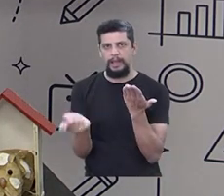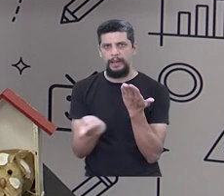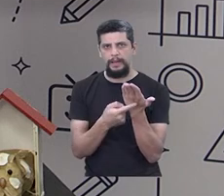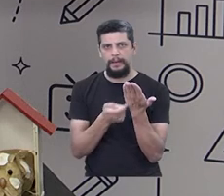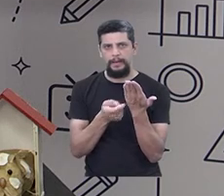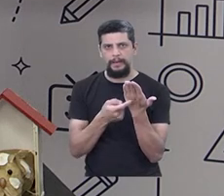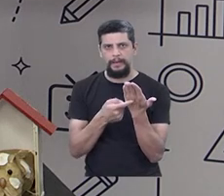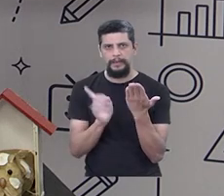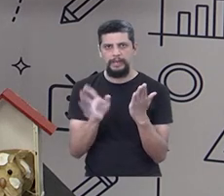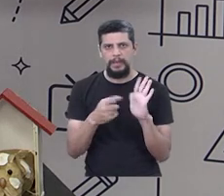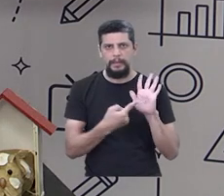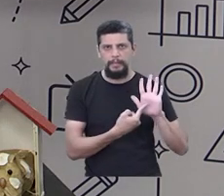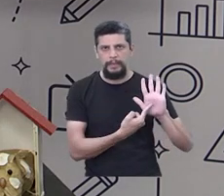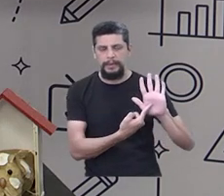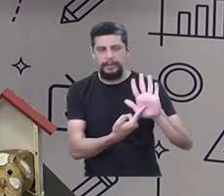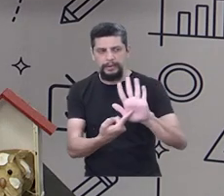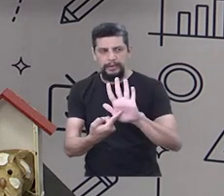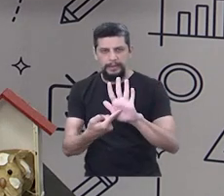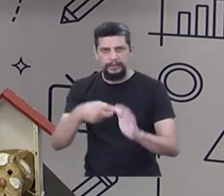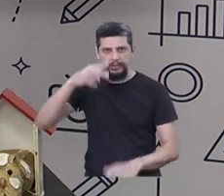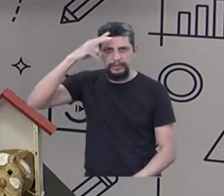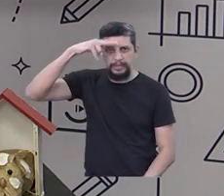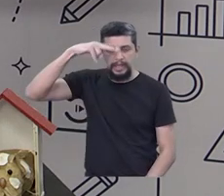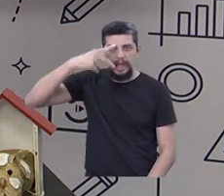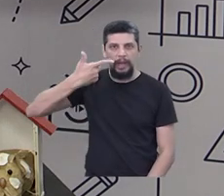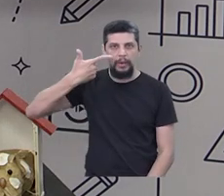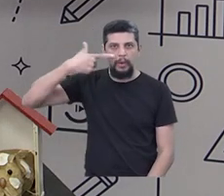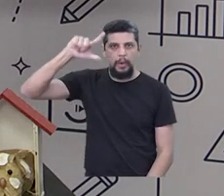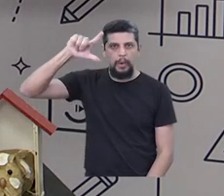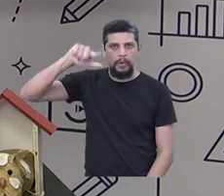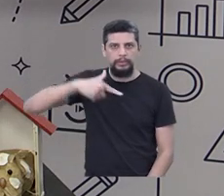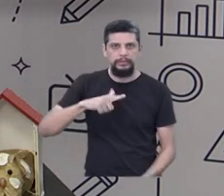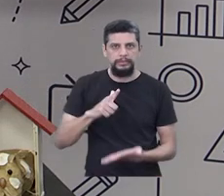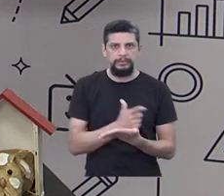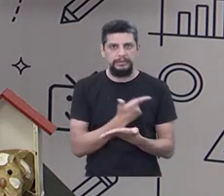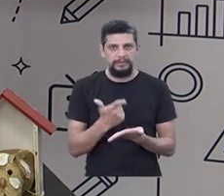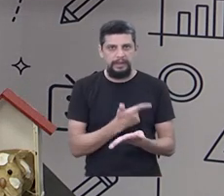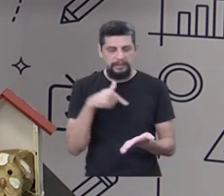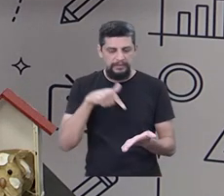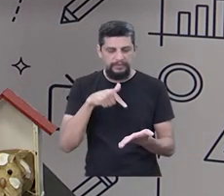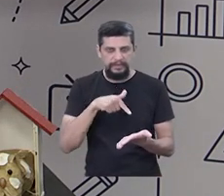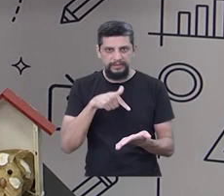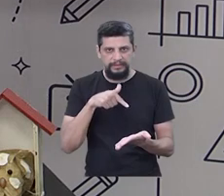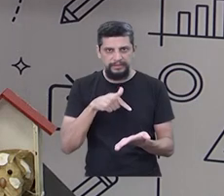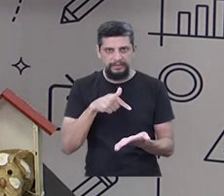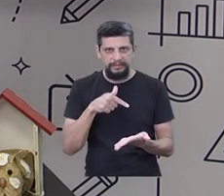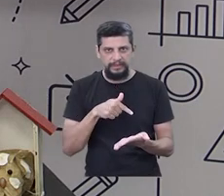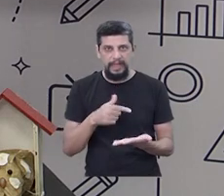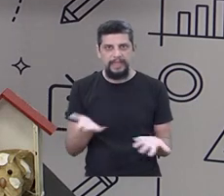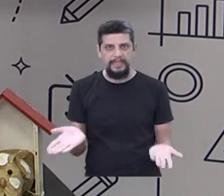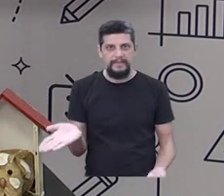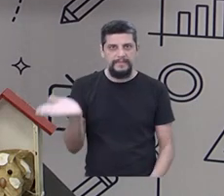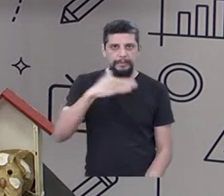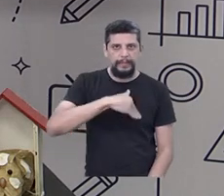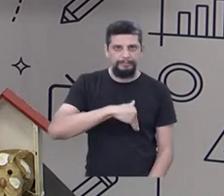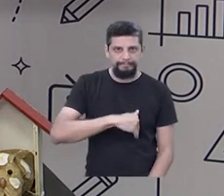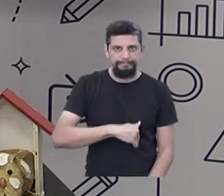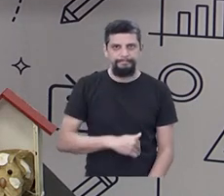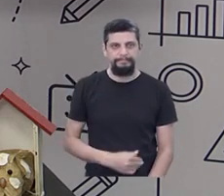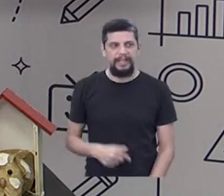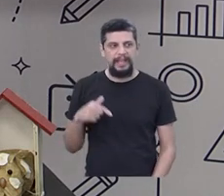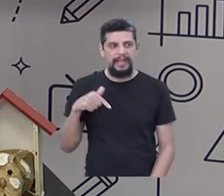nos dá indicativos da história. Vamos para o próximo livro? Estão preparados? Então, vamos